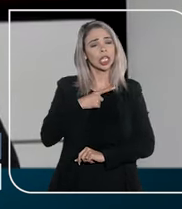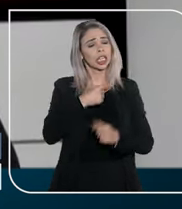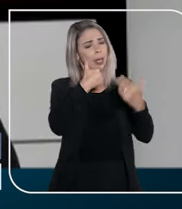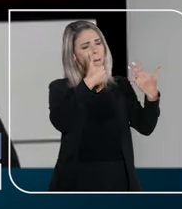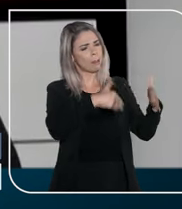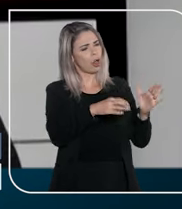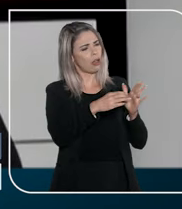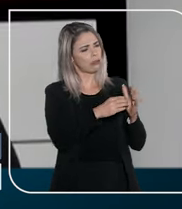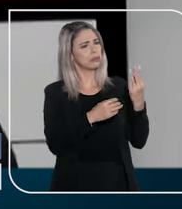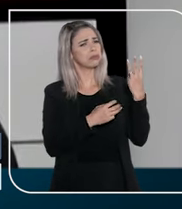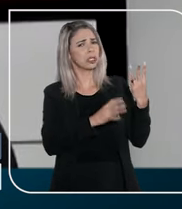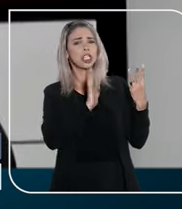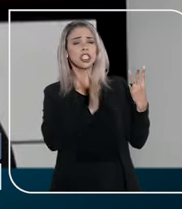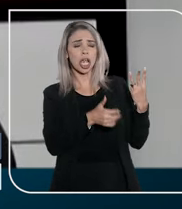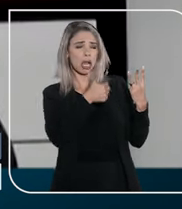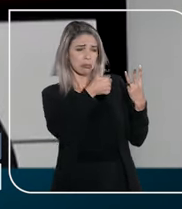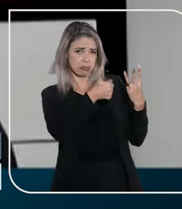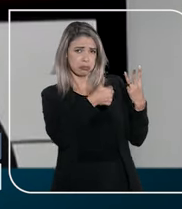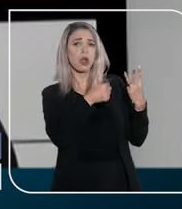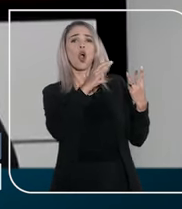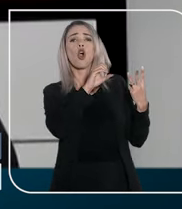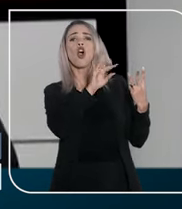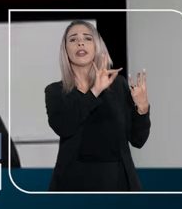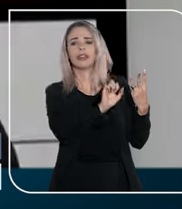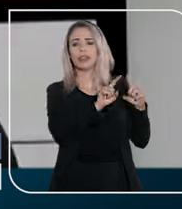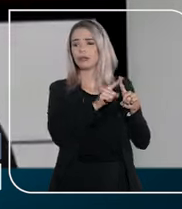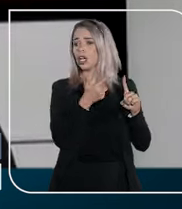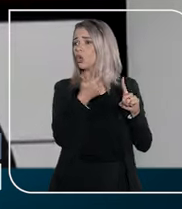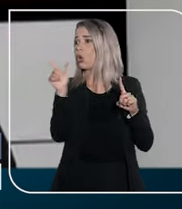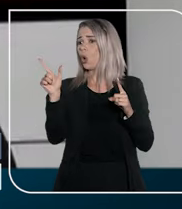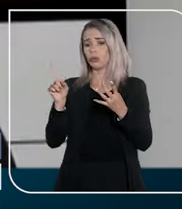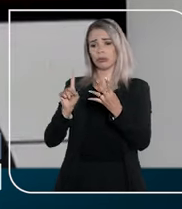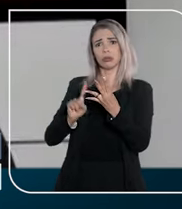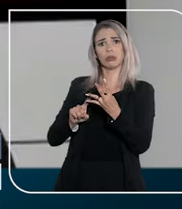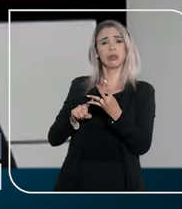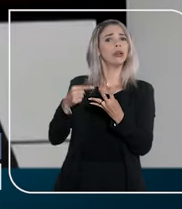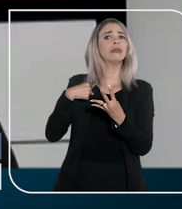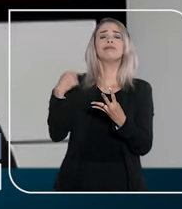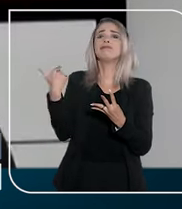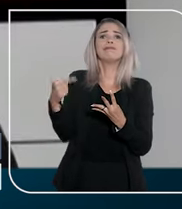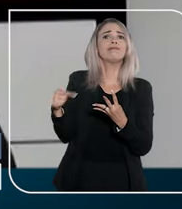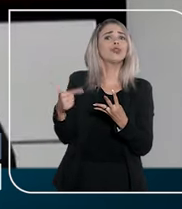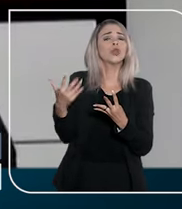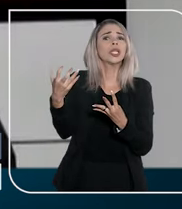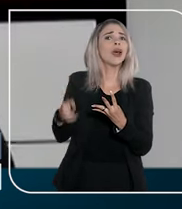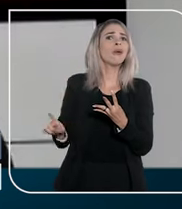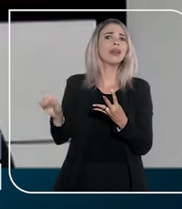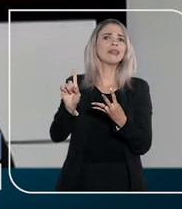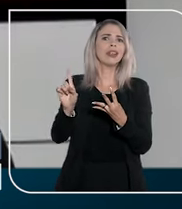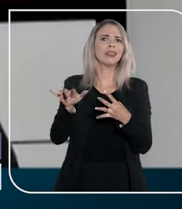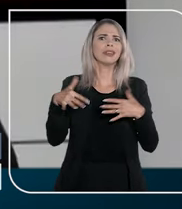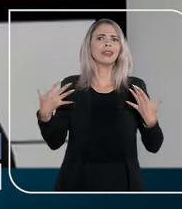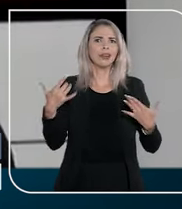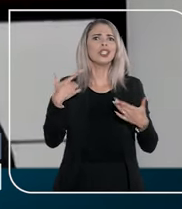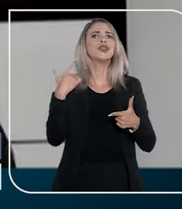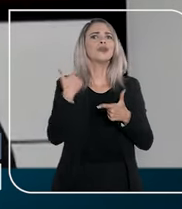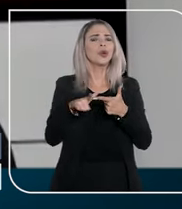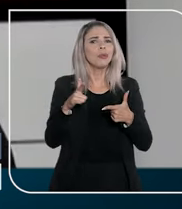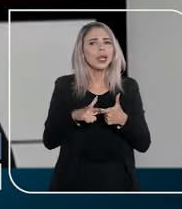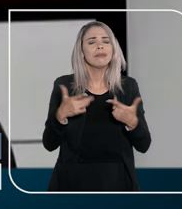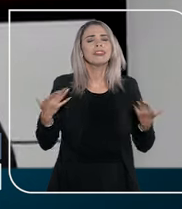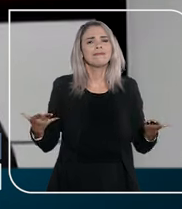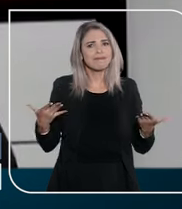considerado cotista. No quarto ele já não é mais. Então isso realmente é um problema. Para quem quer entender direito, não tem